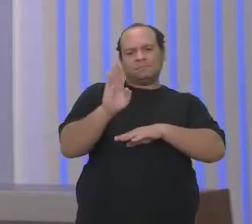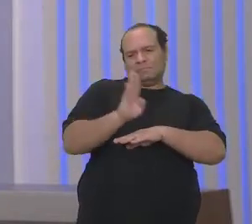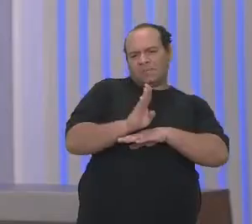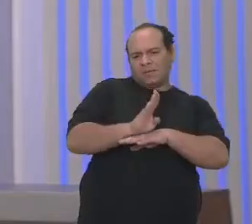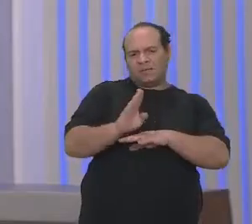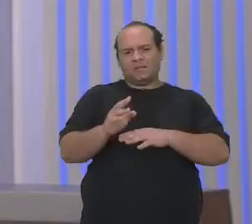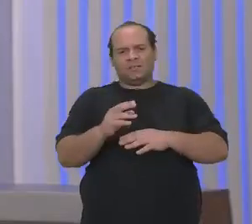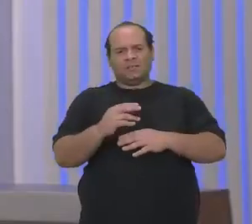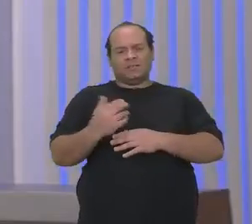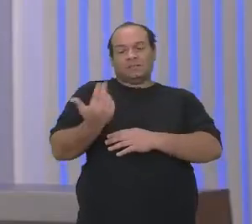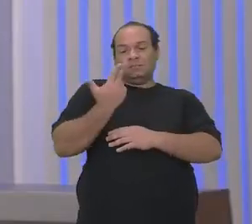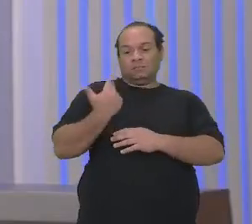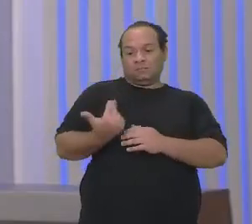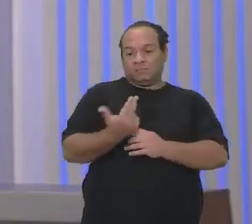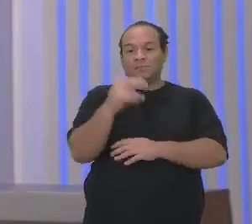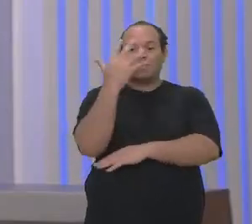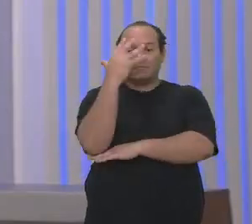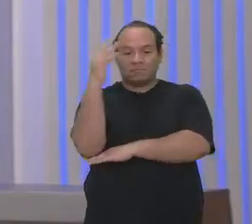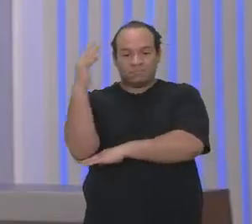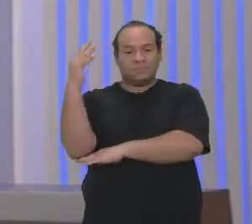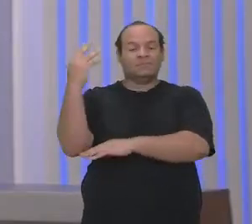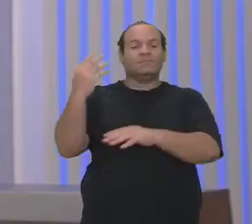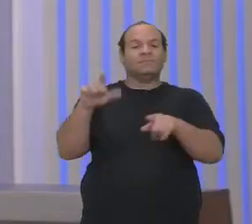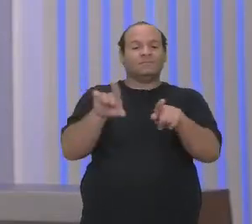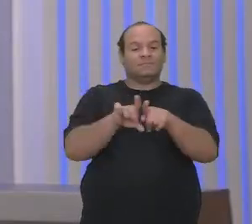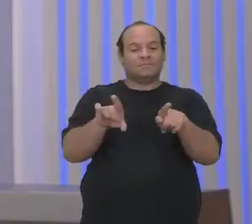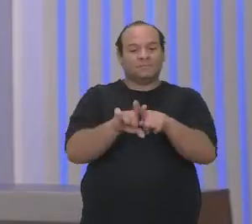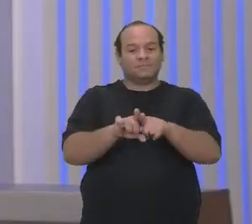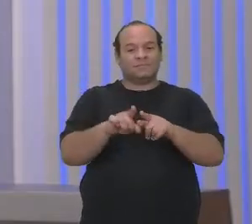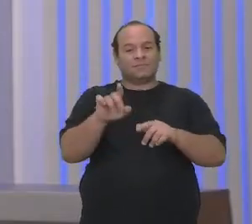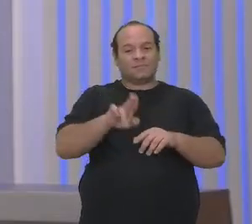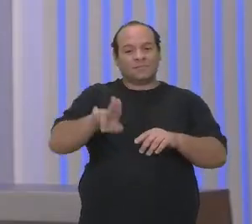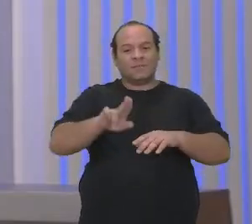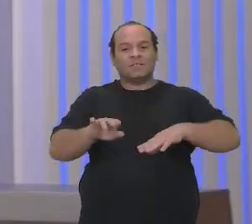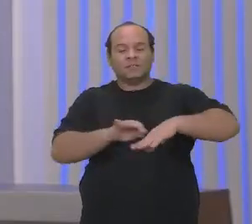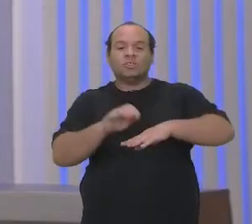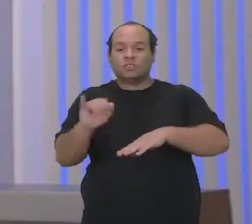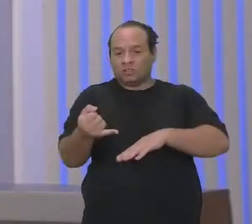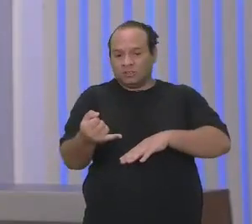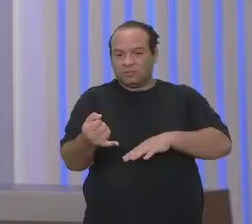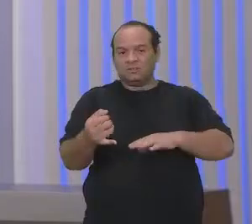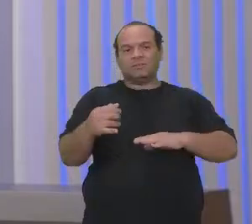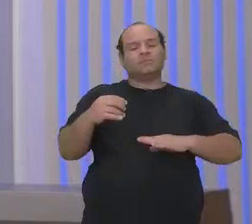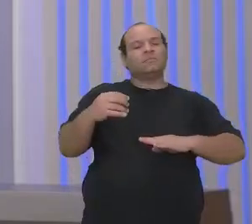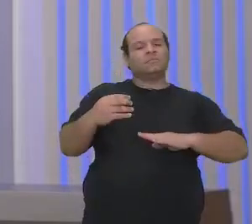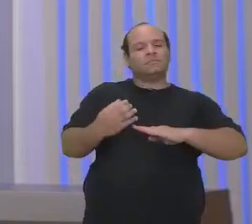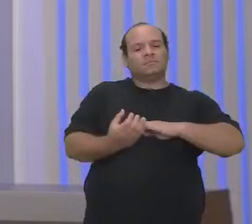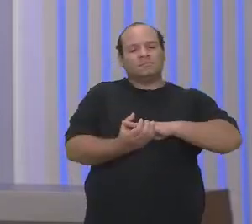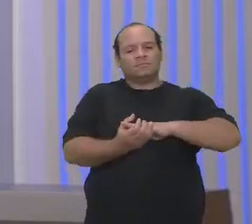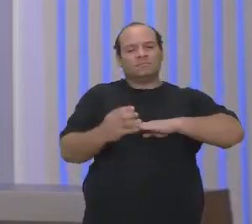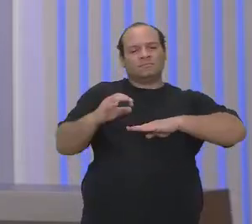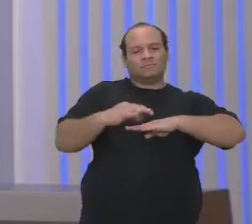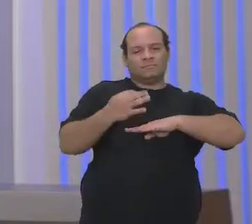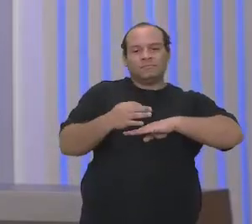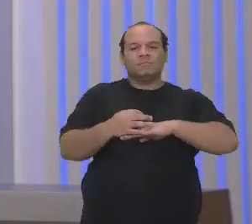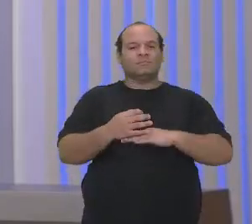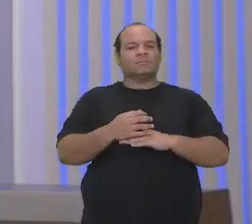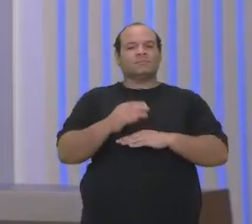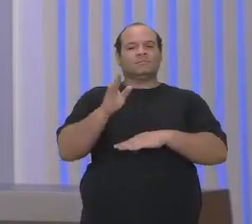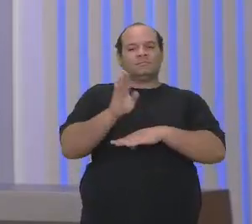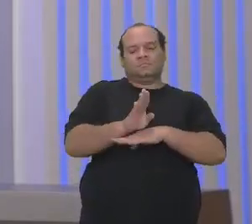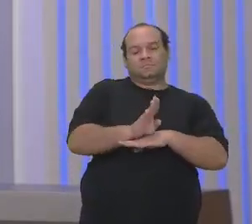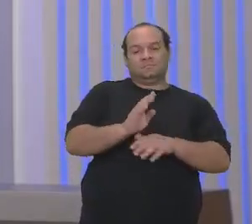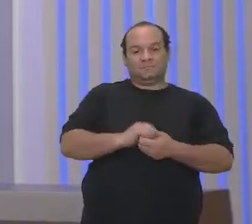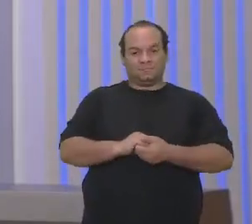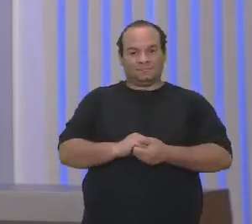de folhas de palmeiras do lado direito. Estou também usando calça jeans e tênis na cor nude também, tá